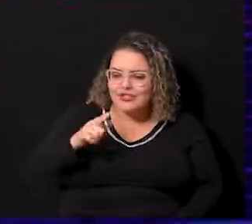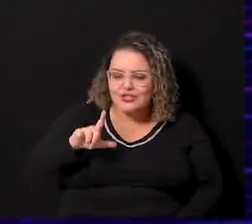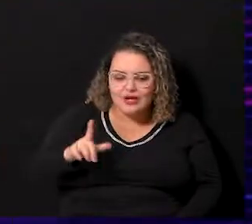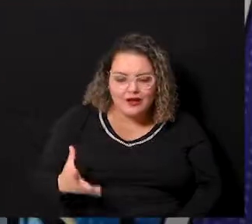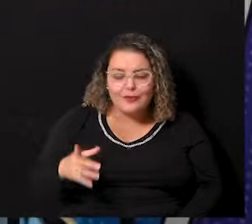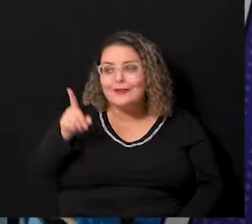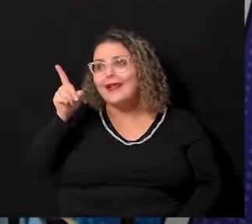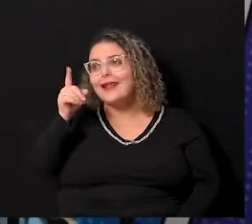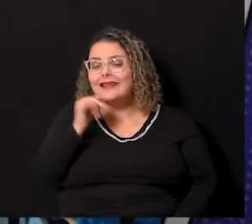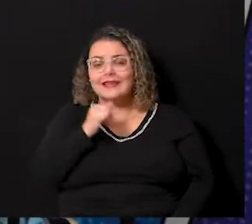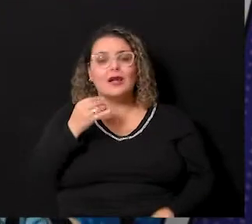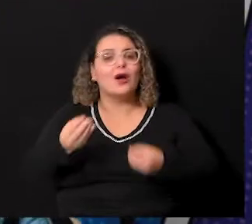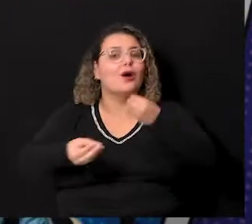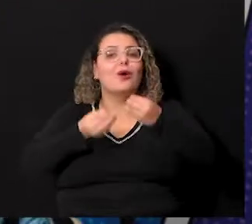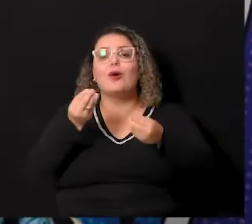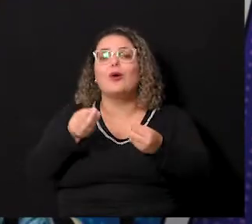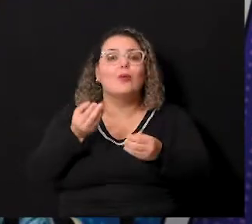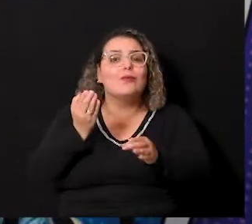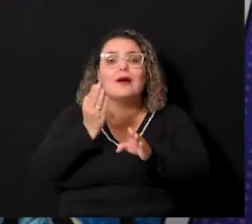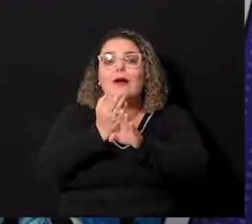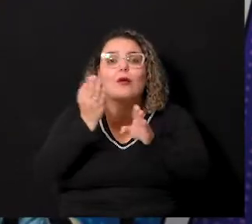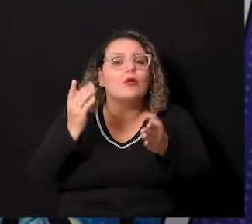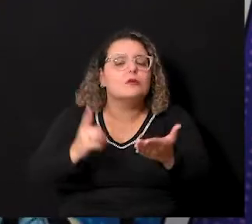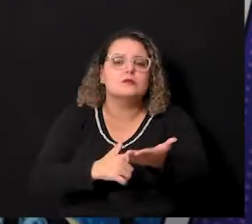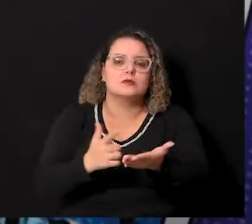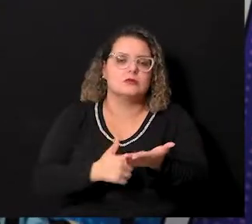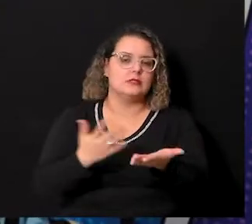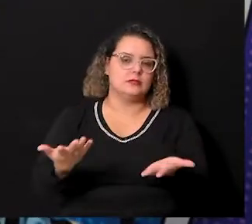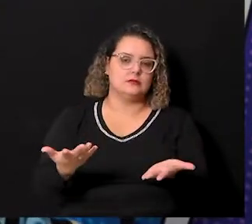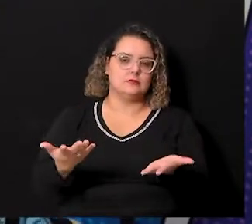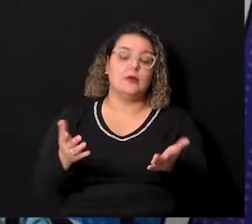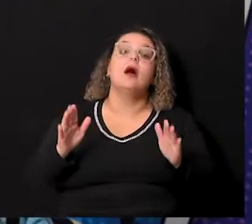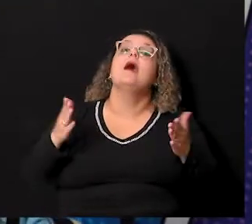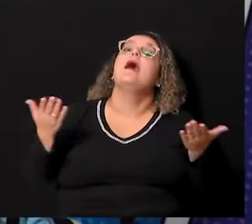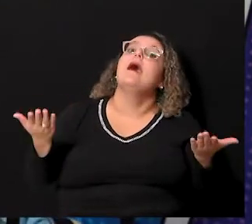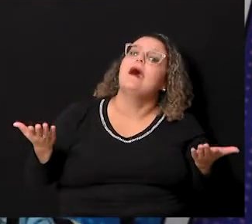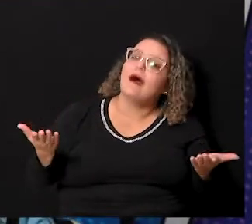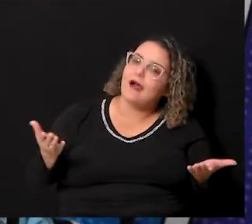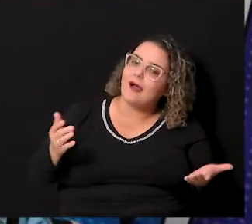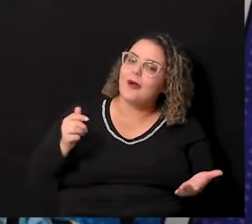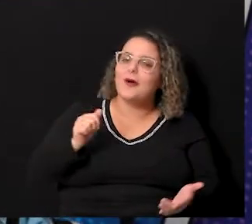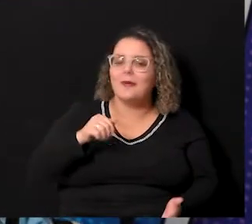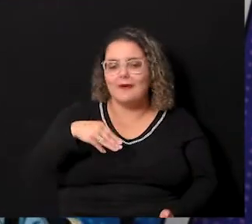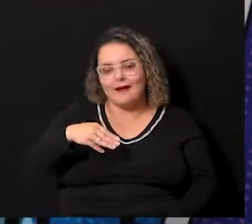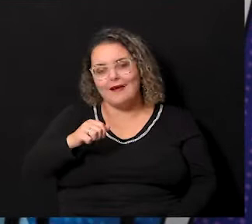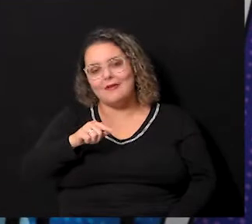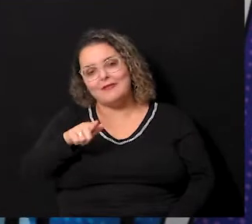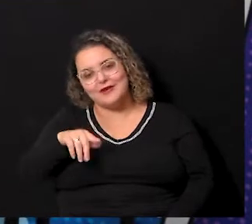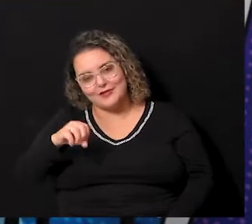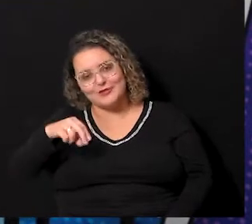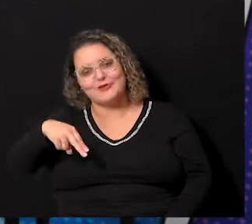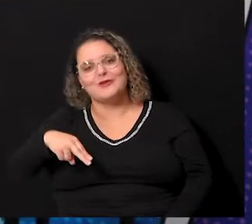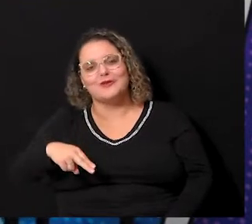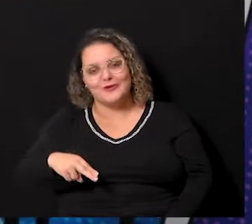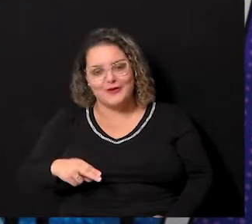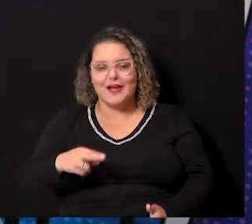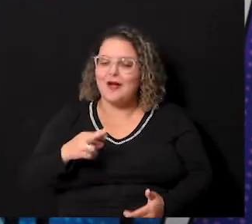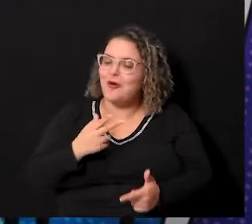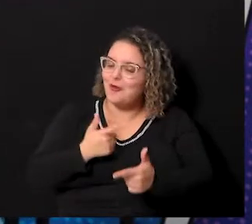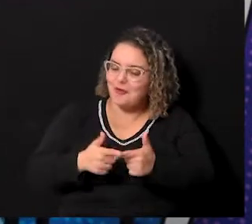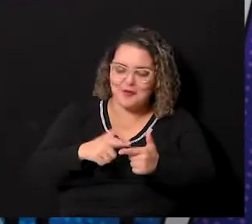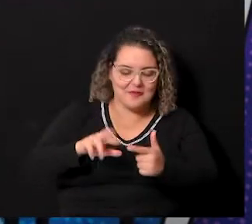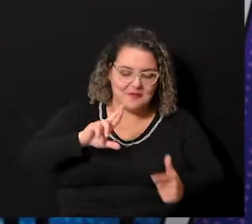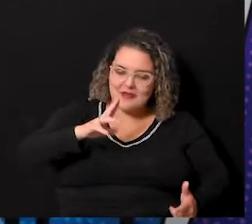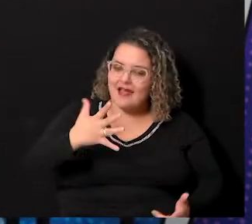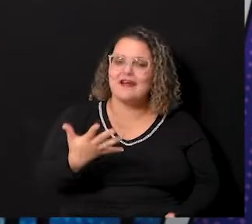Michel, a Sandra tá lá na Itália, como é que faz para encontrar os livros? O Amazon resolve esse problema, não tem